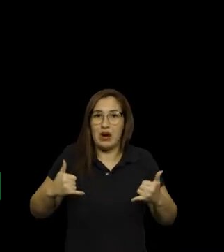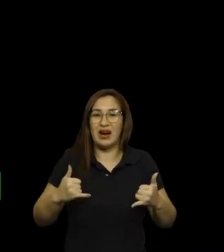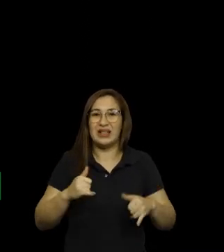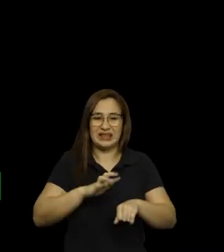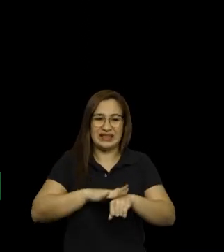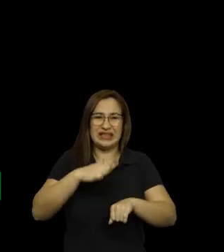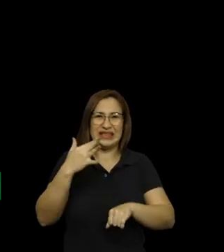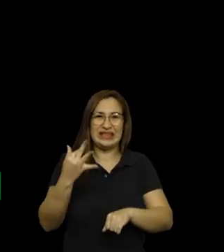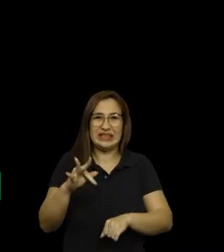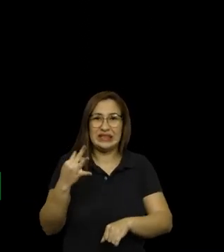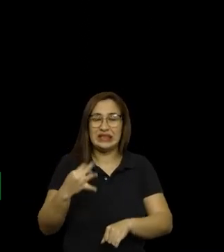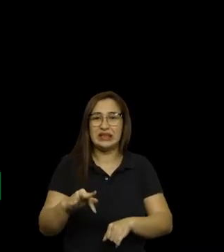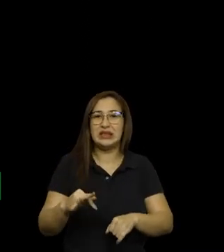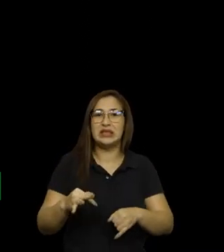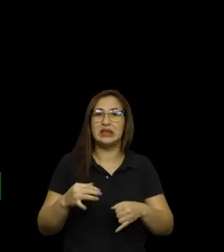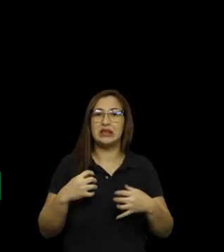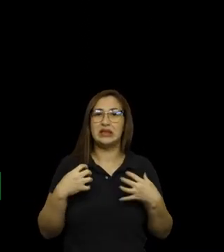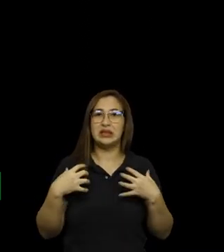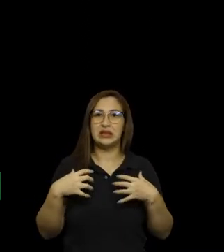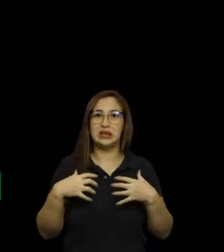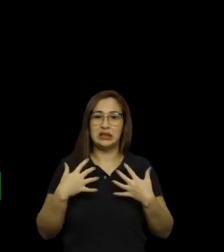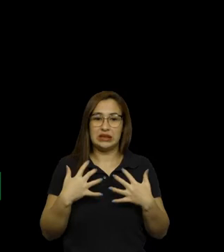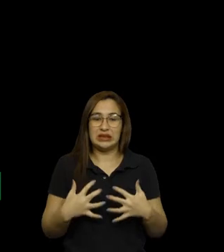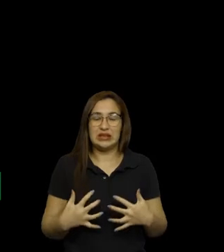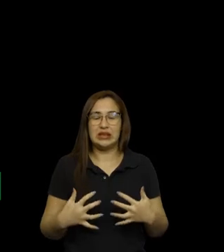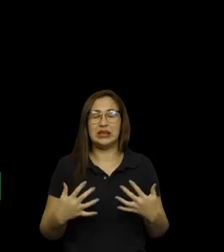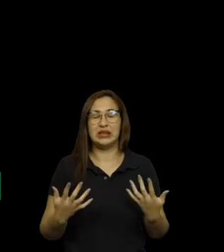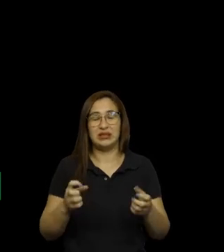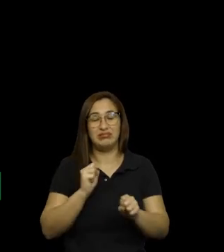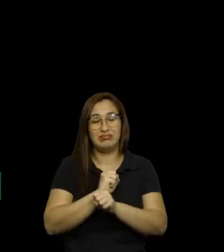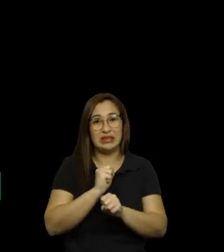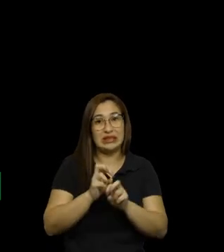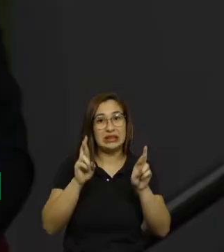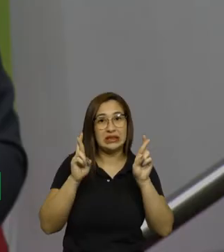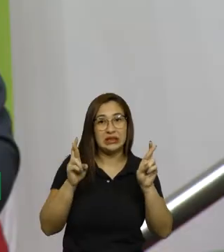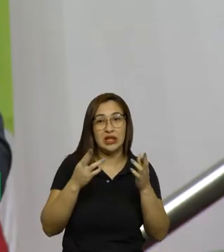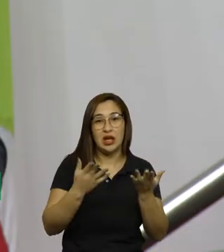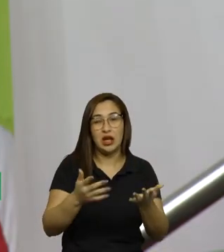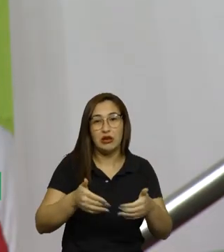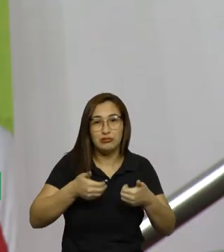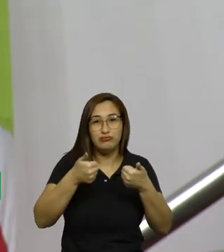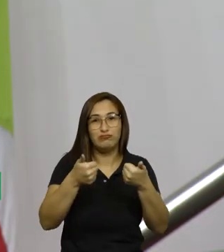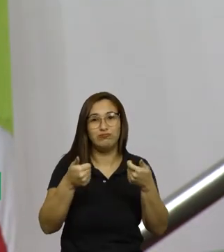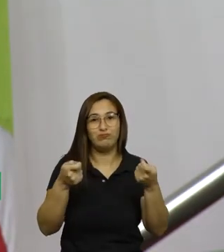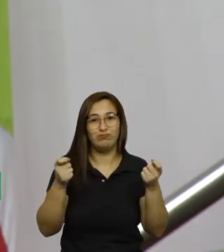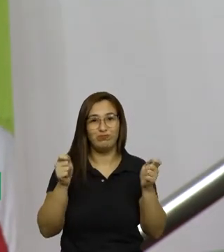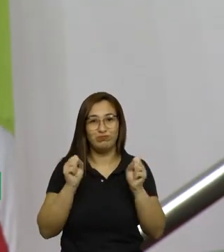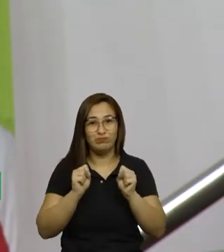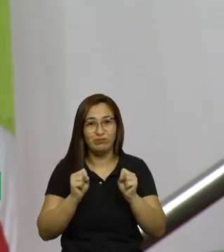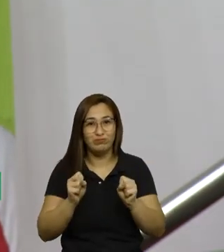segundo grau, convulsão, e esperamos que ele fique bem sem sequelas por esse grave ocorrido, deputado Ivan.